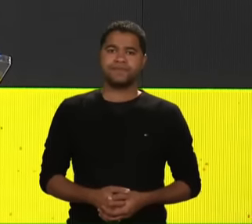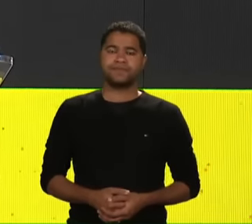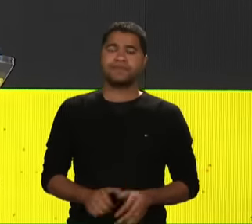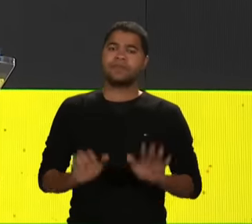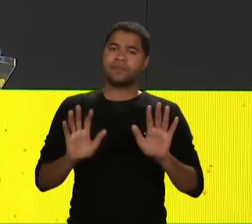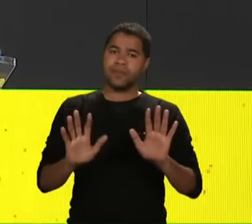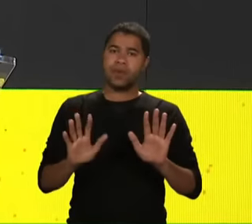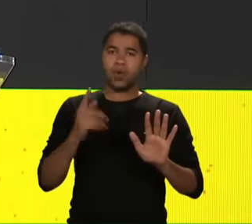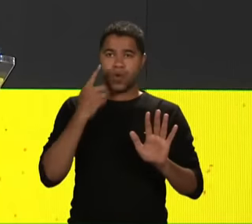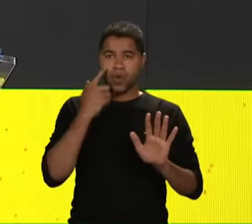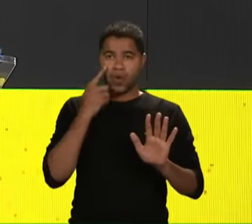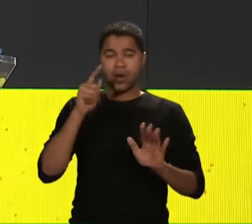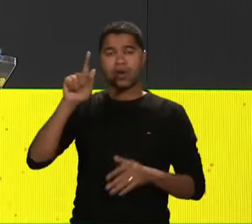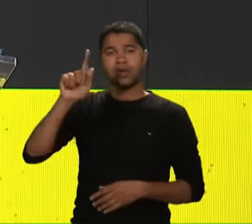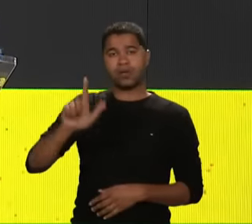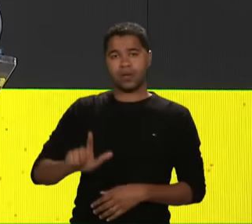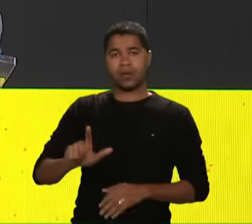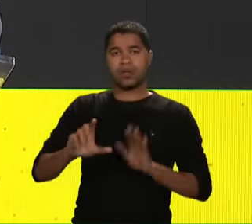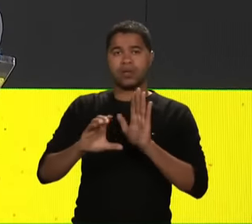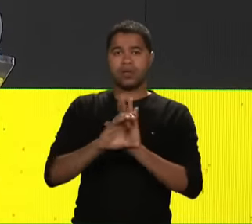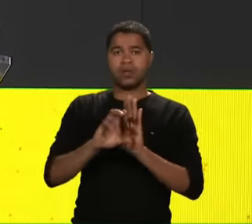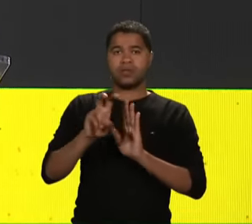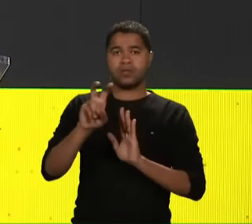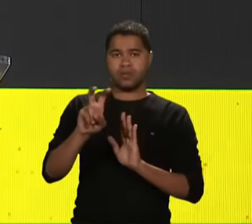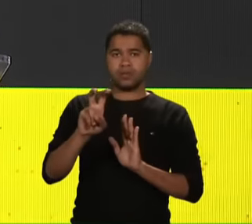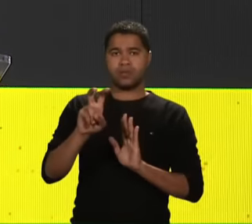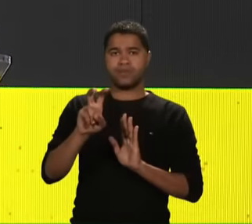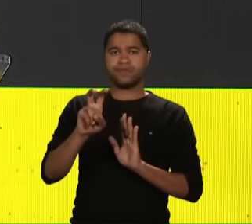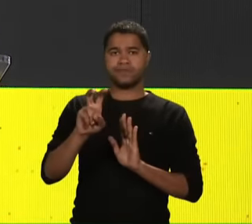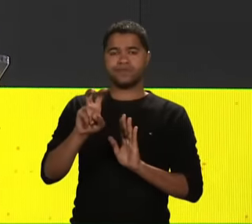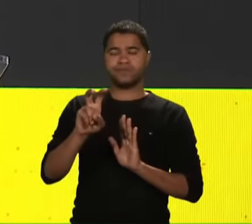Agora volto para Gálatas, capítulo 5.